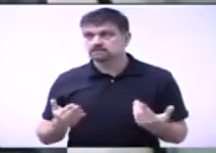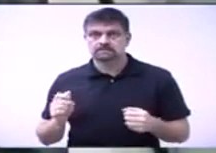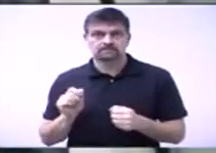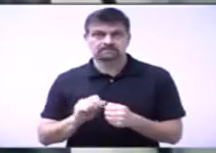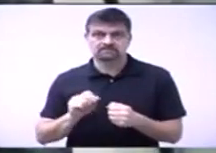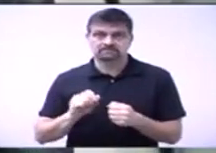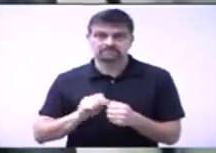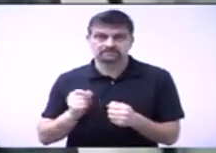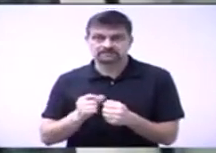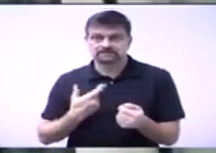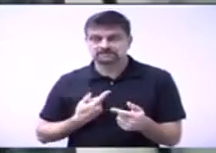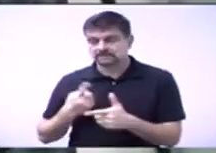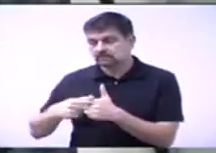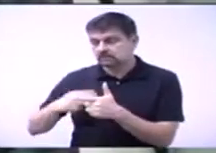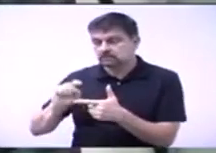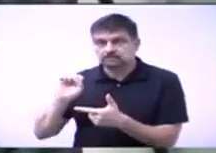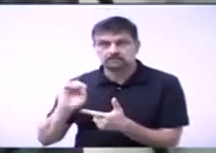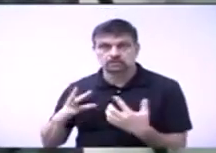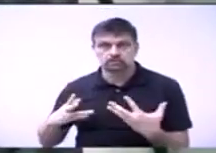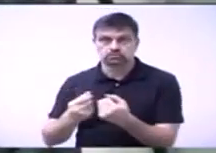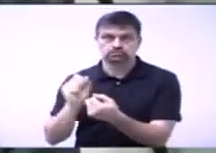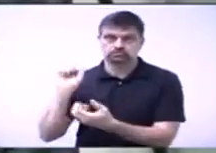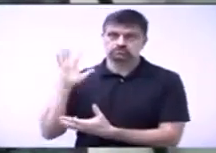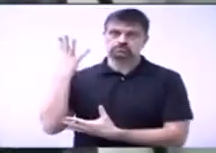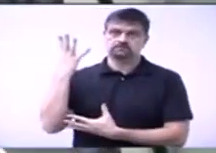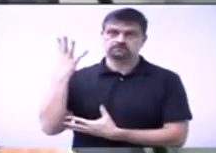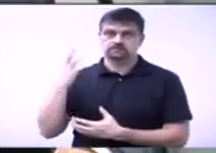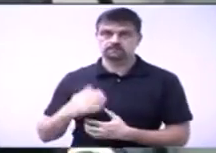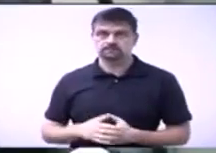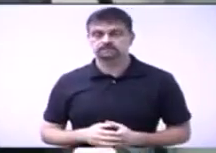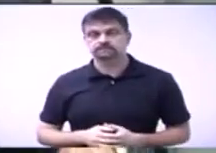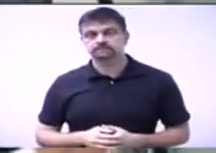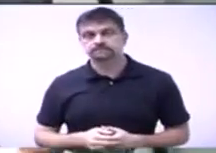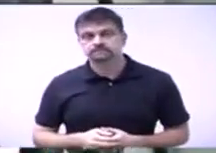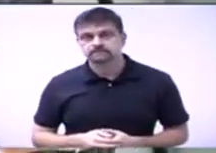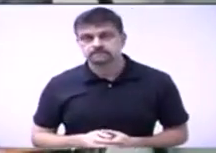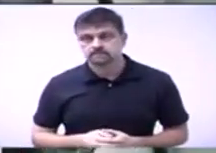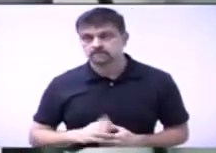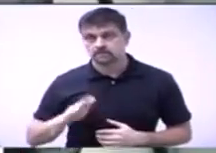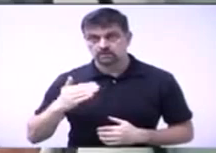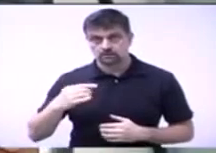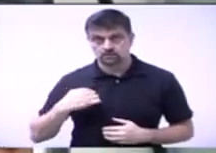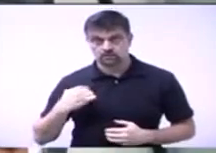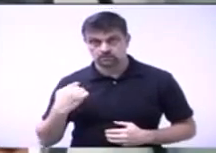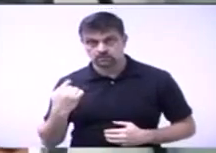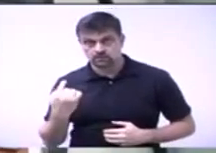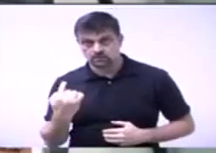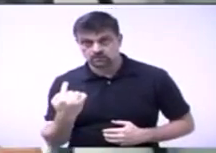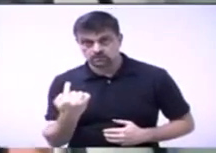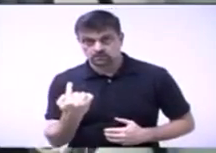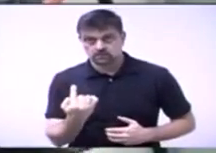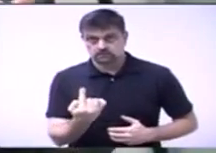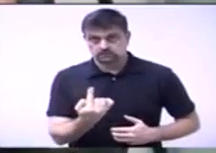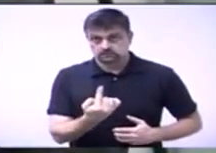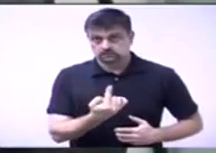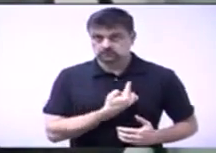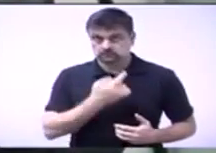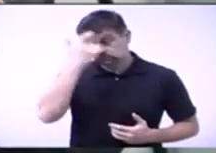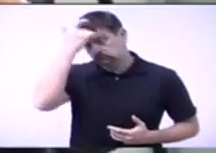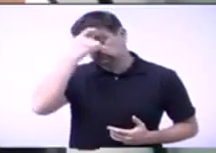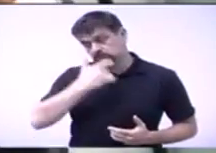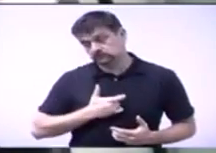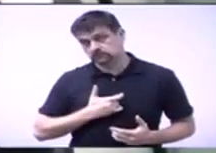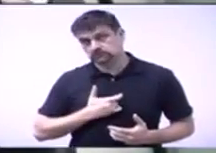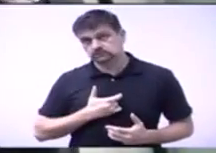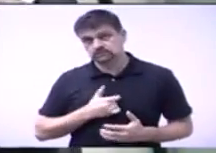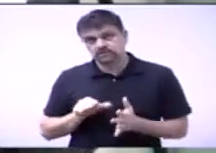omelete sem quebrar ovo, definitivamente. Quando a gente, se pelo menos eu,